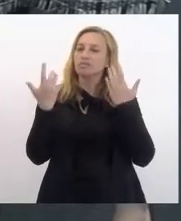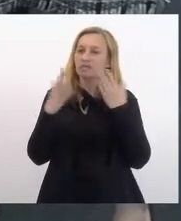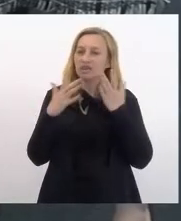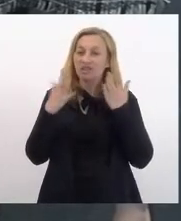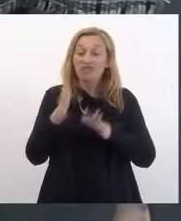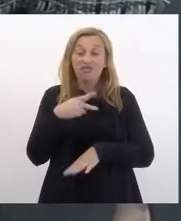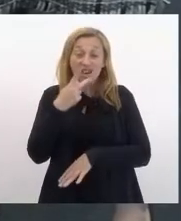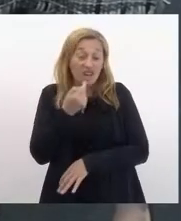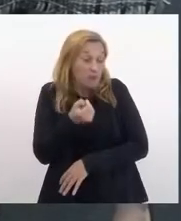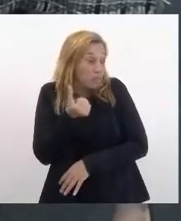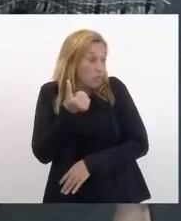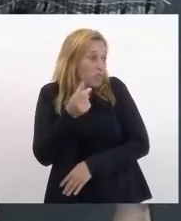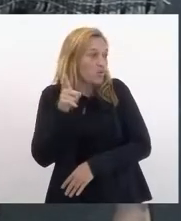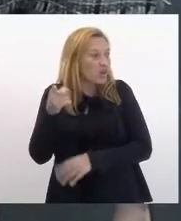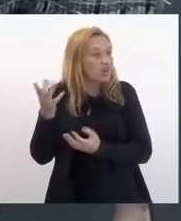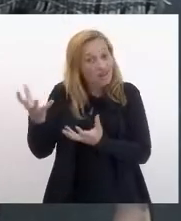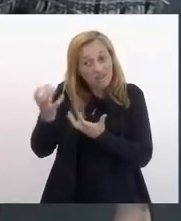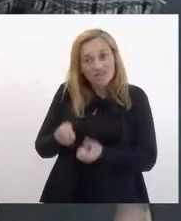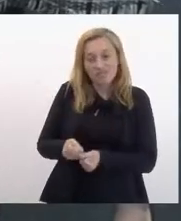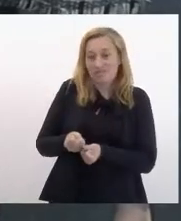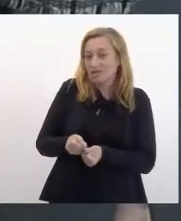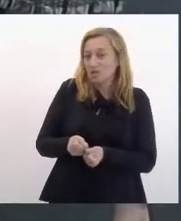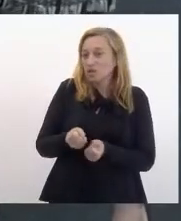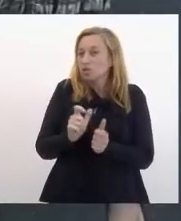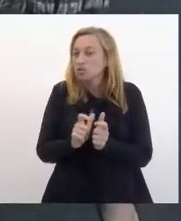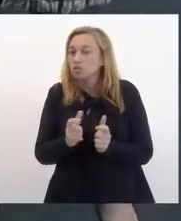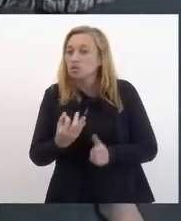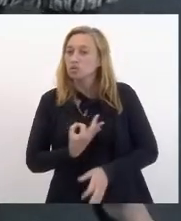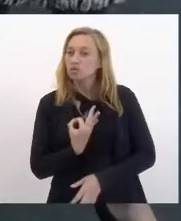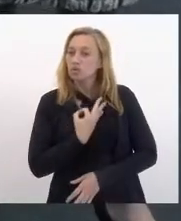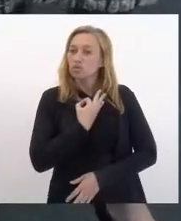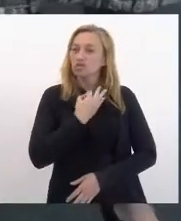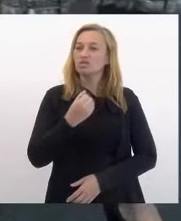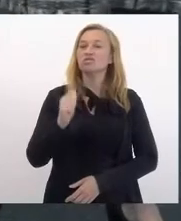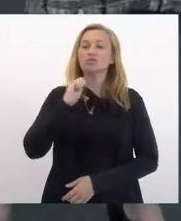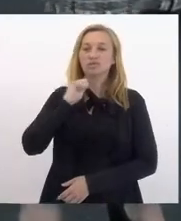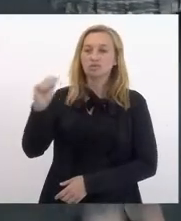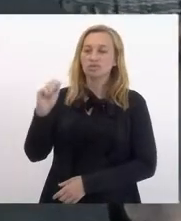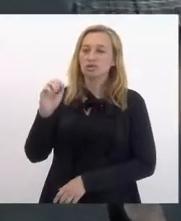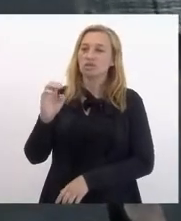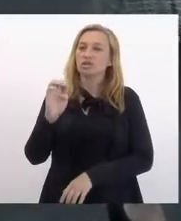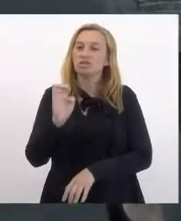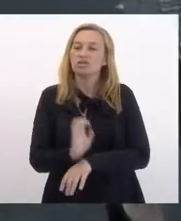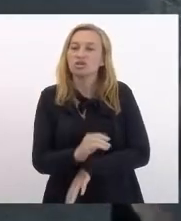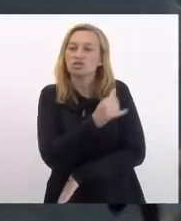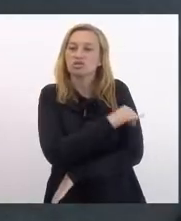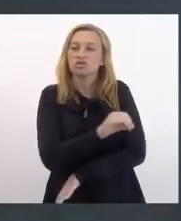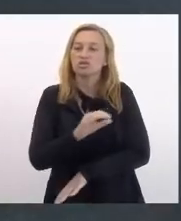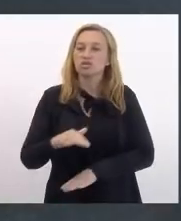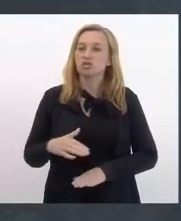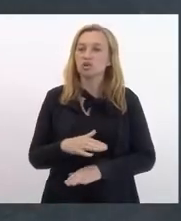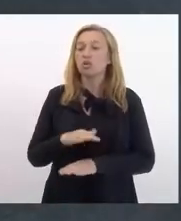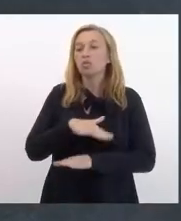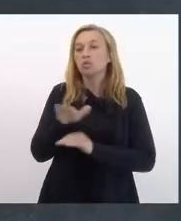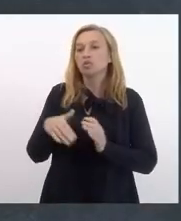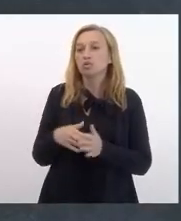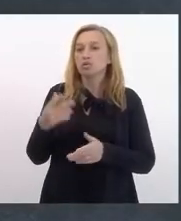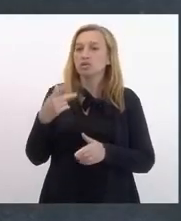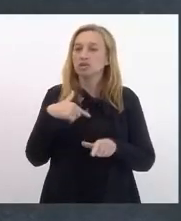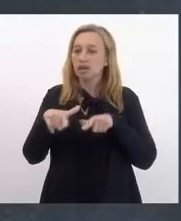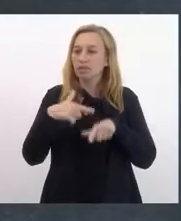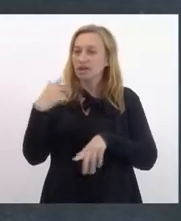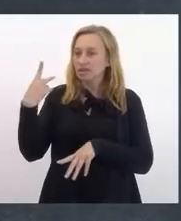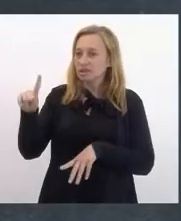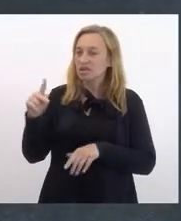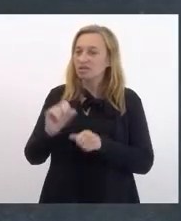muito pouco ele receber a maior honraria do Estado do Rio de Janeiro por todo o serviço dele já realizado